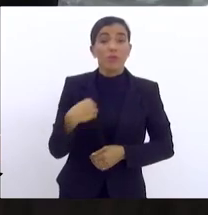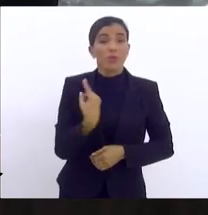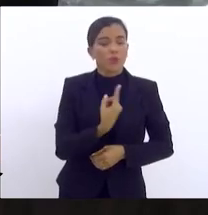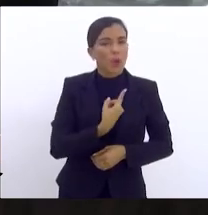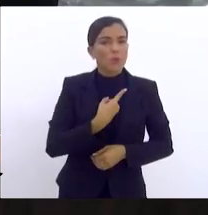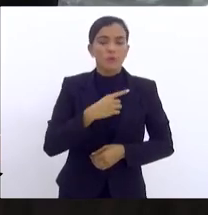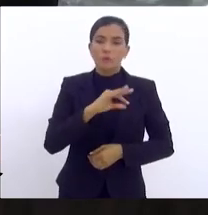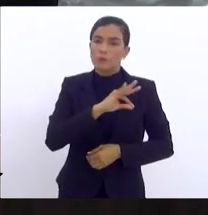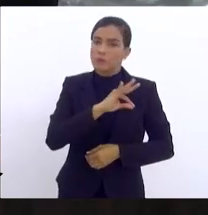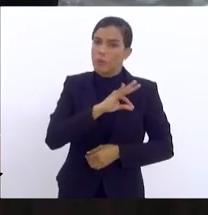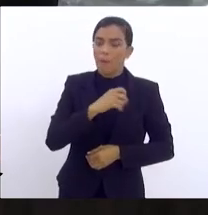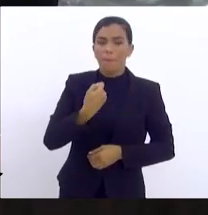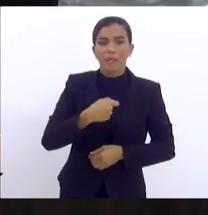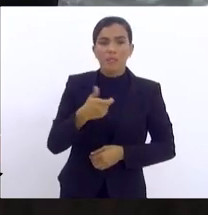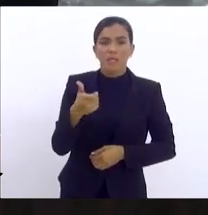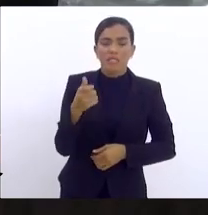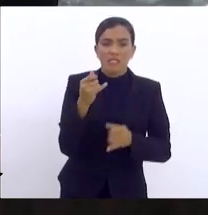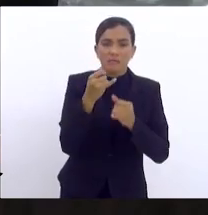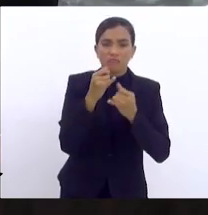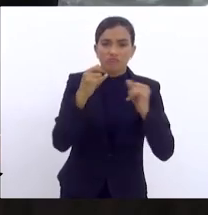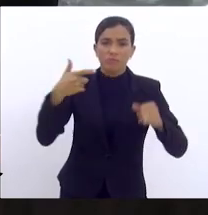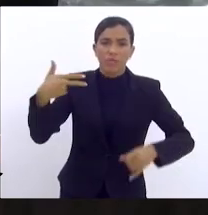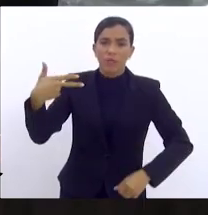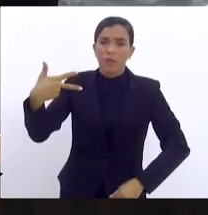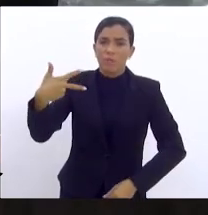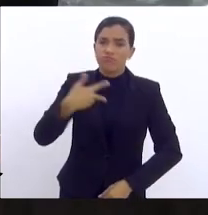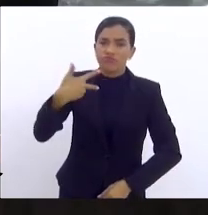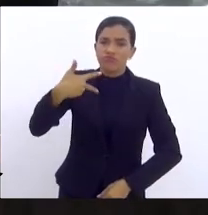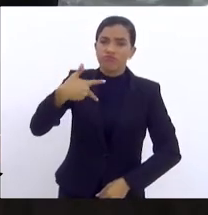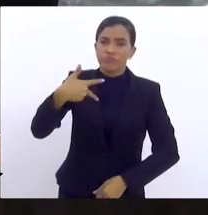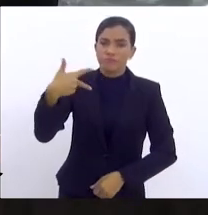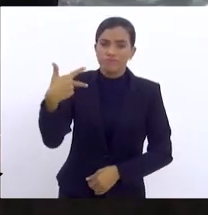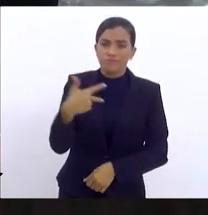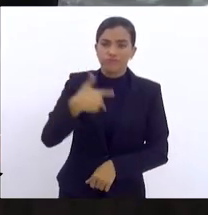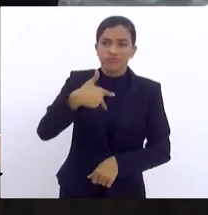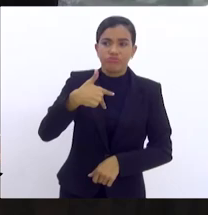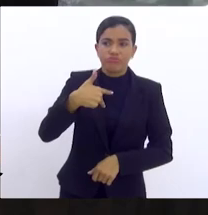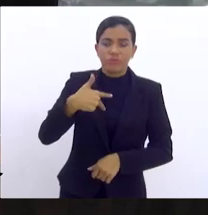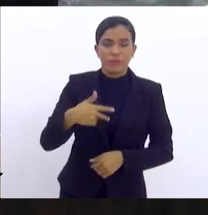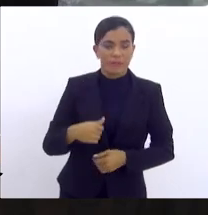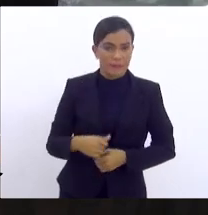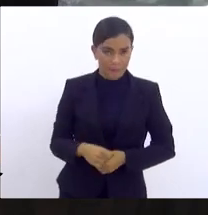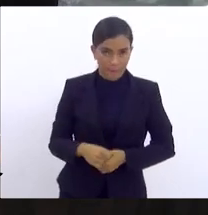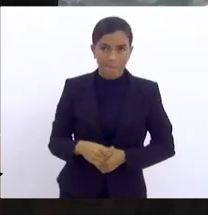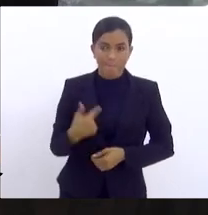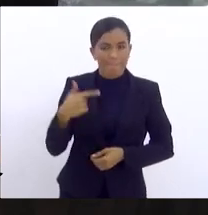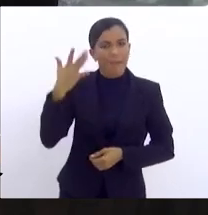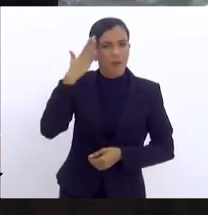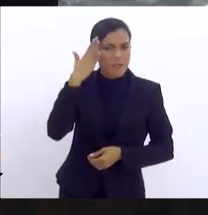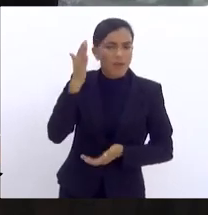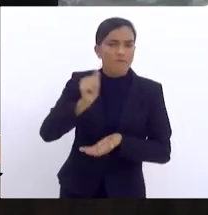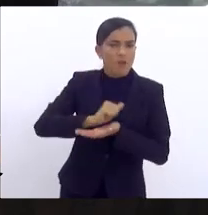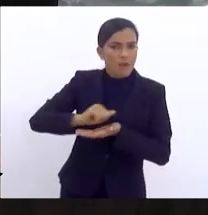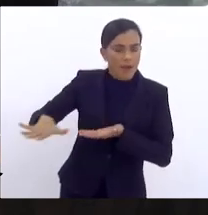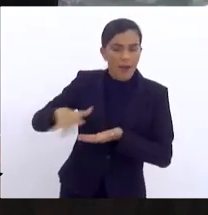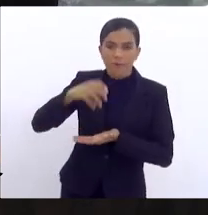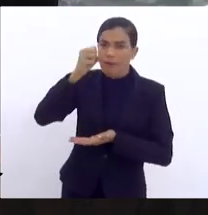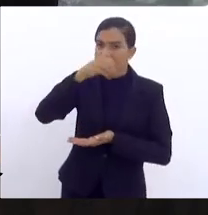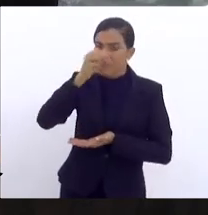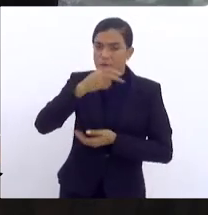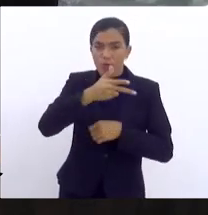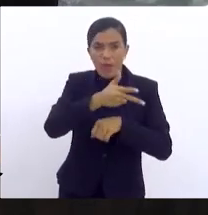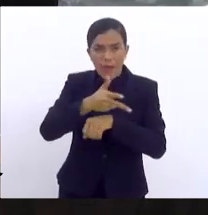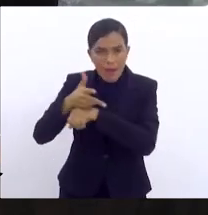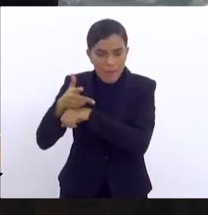que ter armas não letais pelo amor de Deus e aí eu sei que hoje né foi gasto um absurdo com